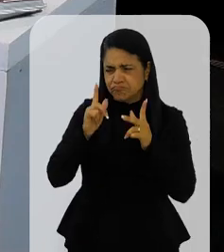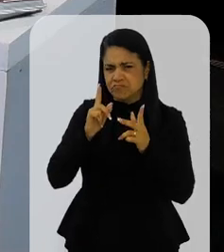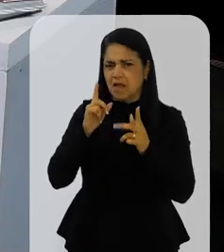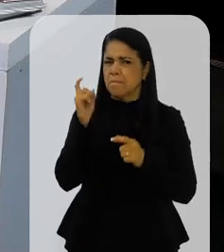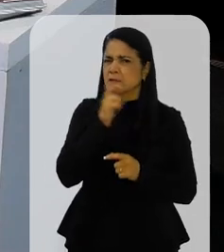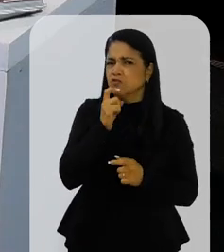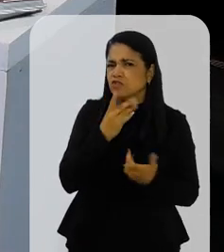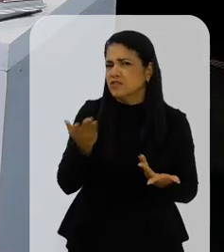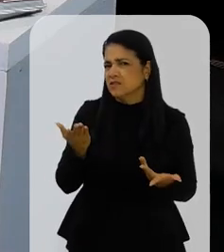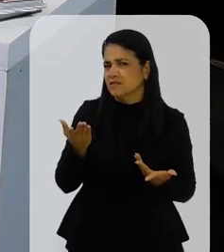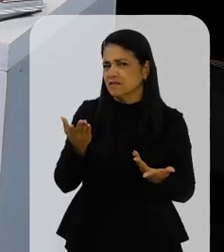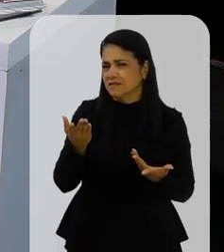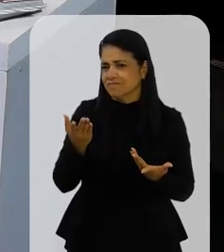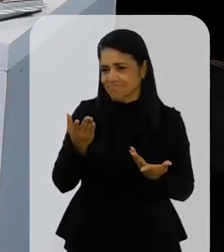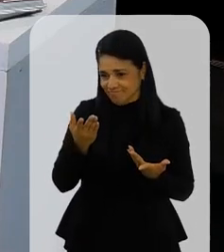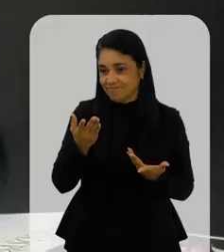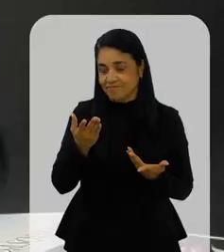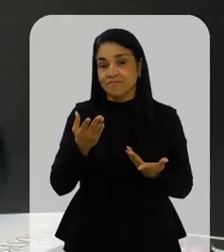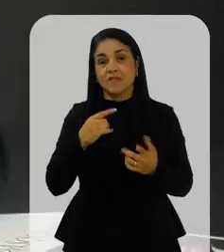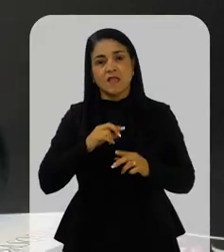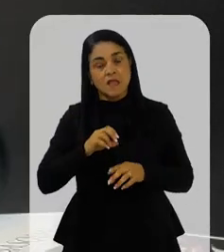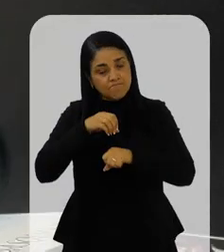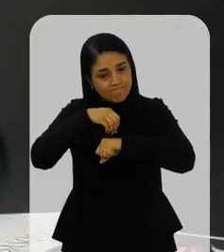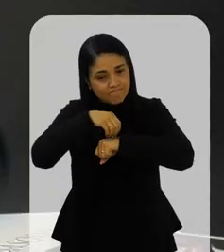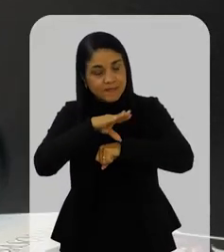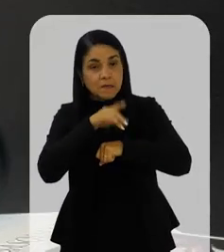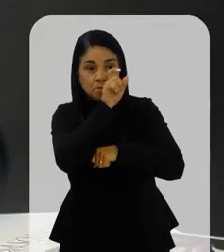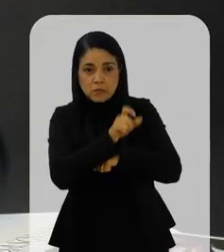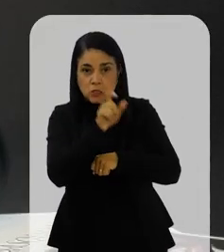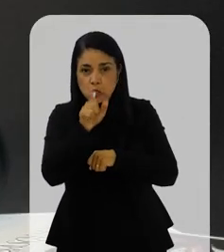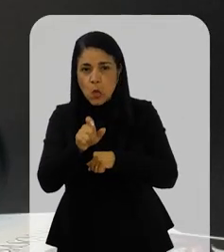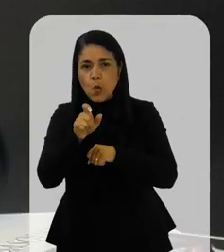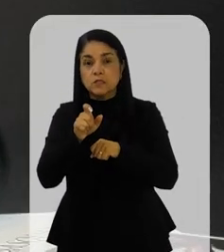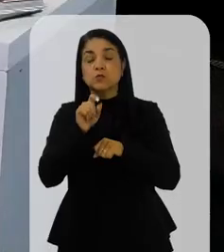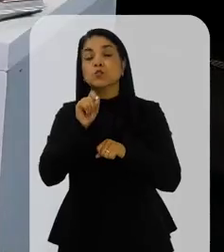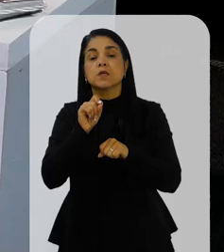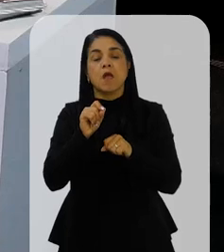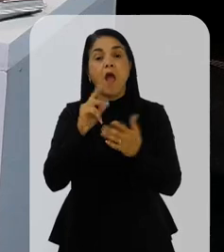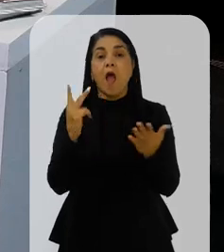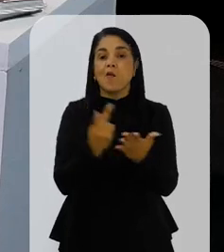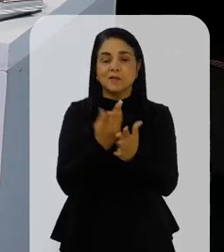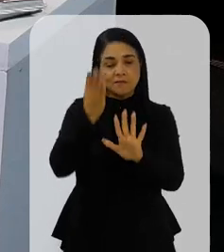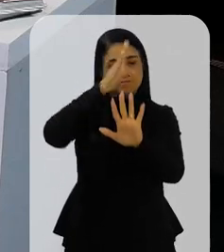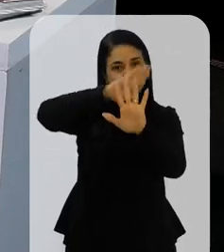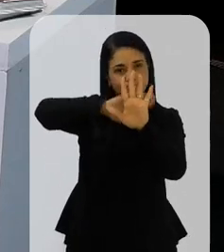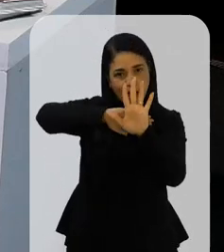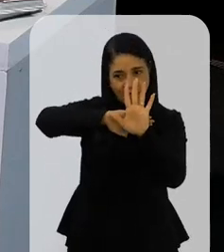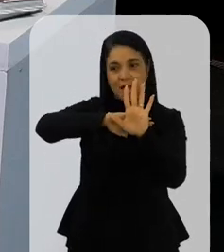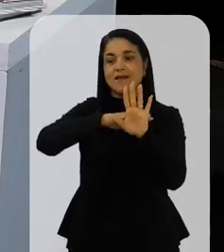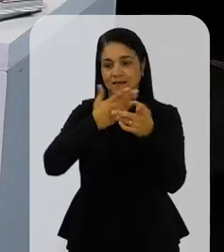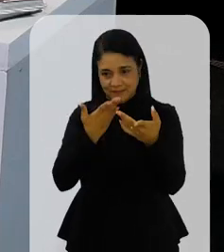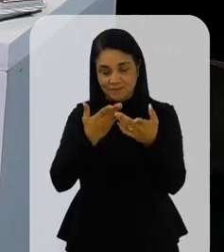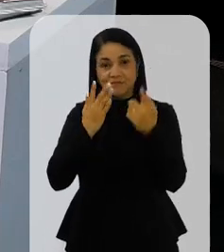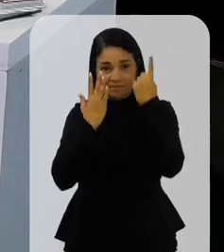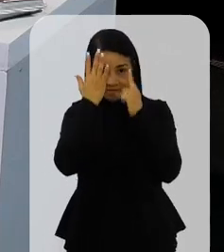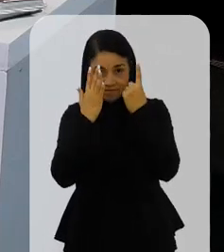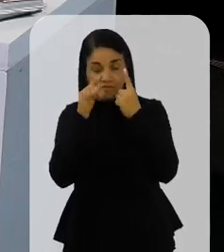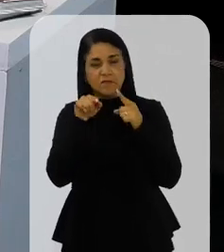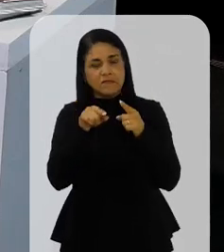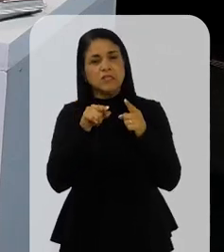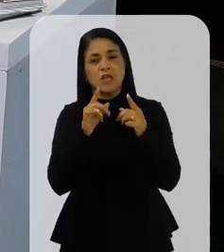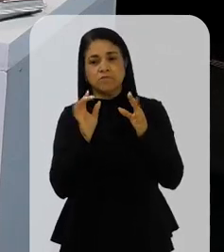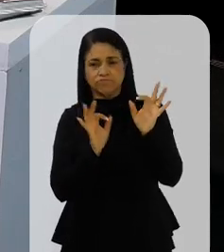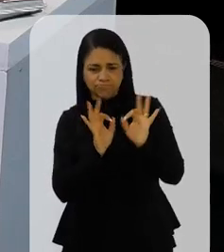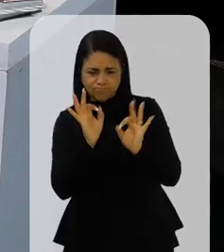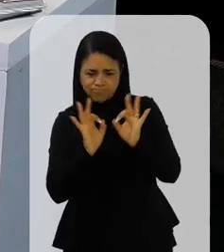você poder passar para as pessoas realmente o que acontece nos bastidores do carnaval. Principalmente. Né? Ô, Bira, você já foi folião, figurinista,